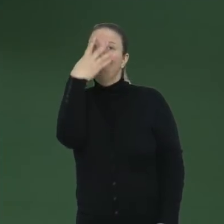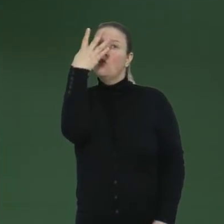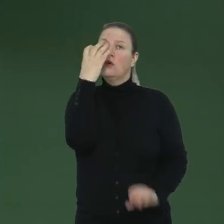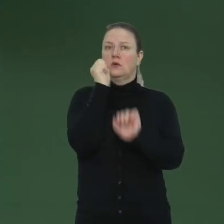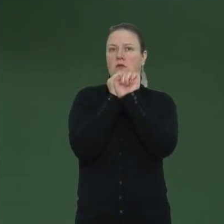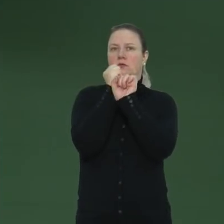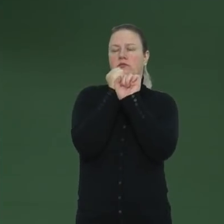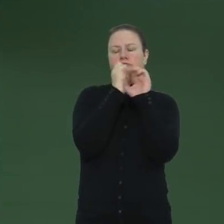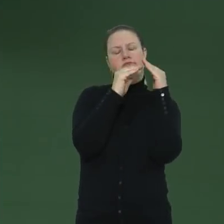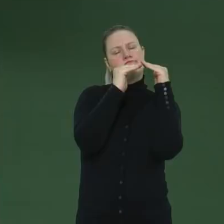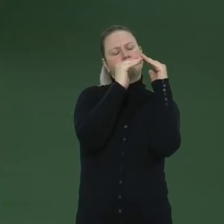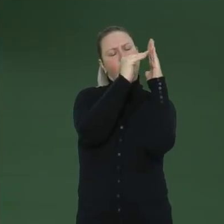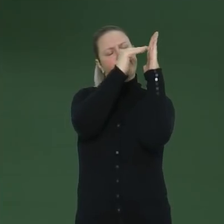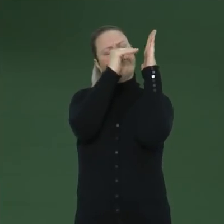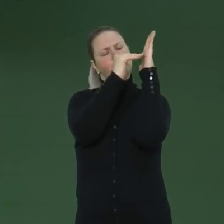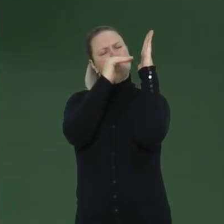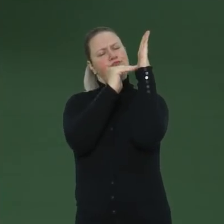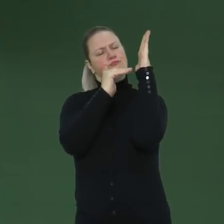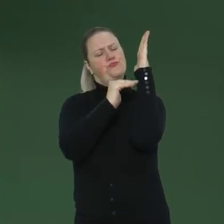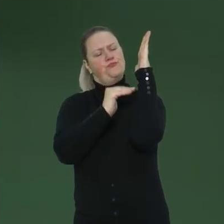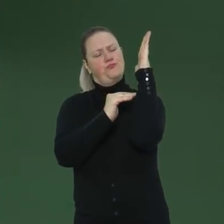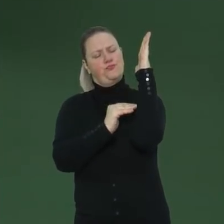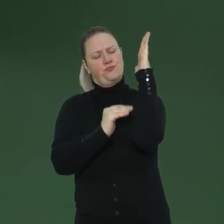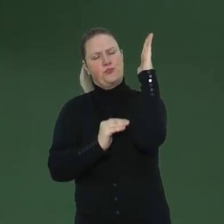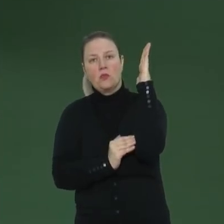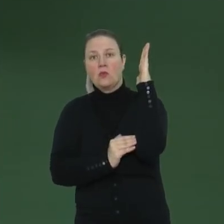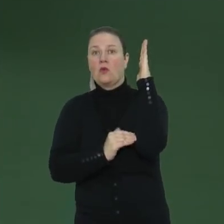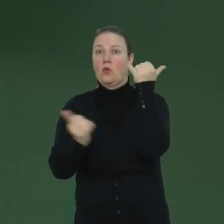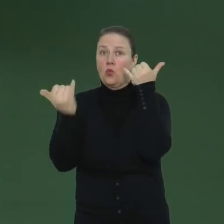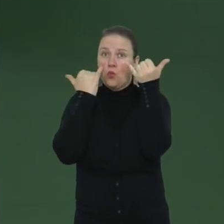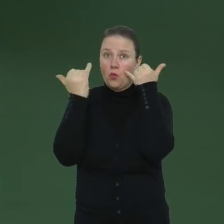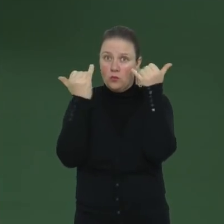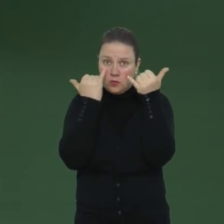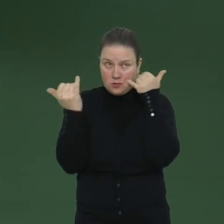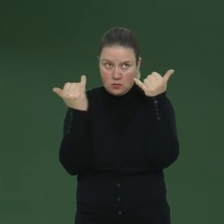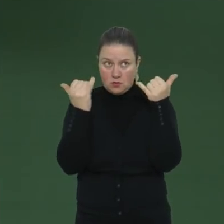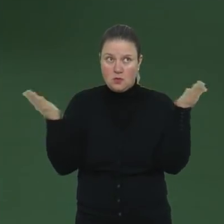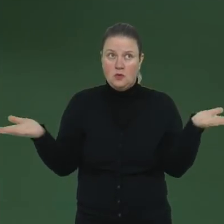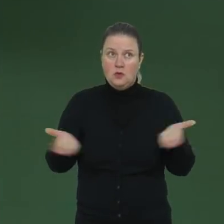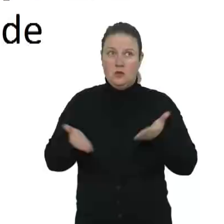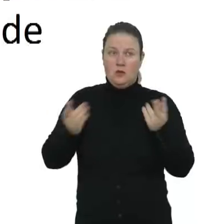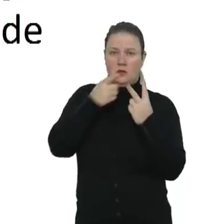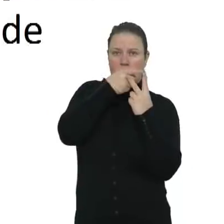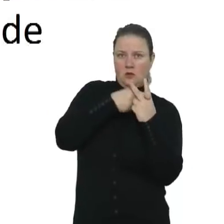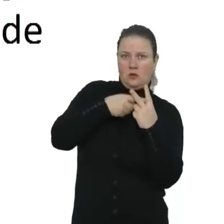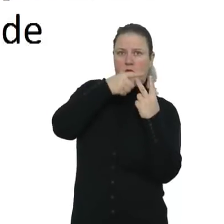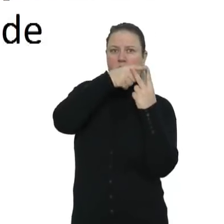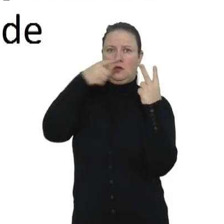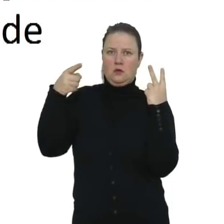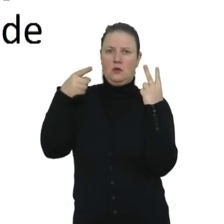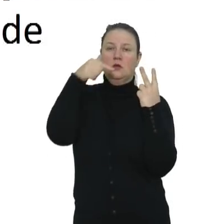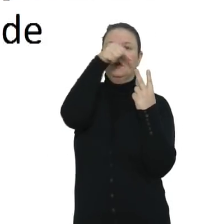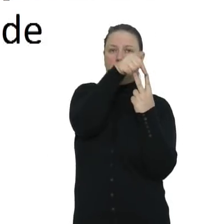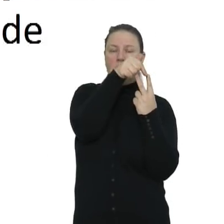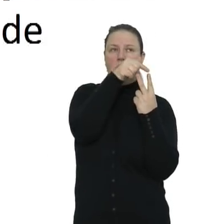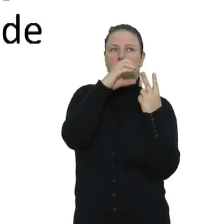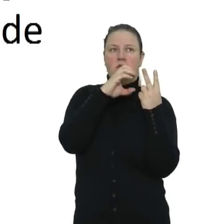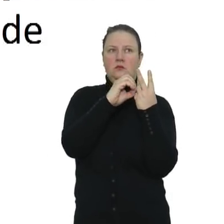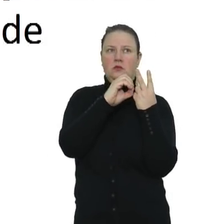eu trouxe uma informação para vocês, para facilitar um pouquinho a vida de vocês, né? Que é a raiz sétima de 0,0078, que é